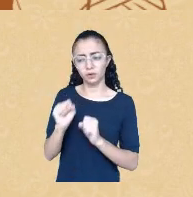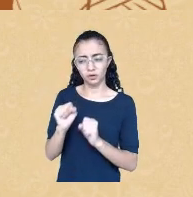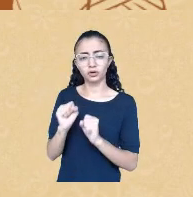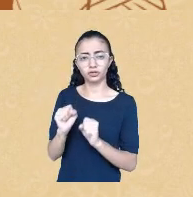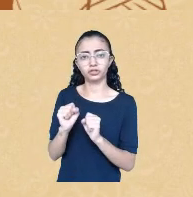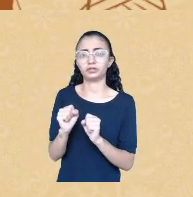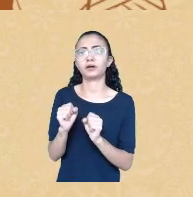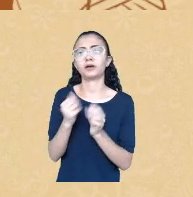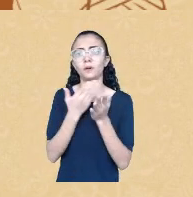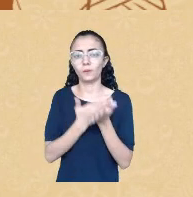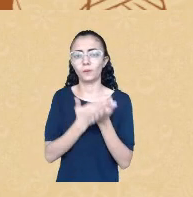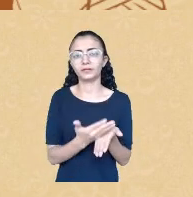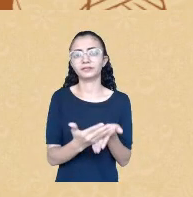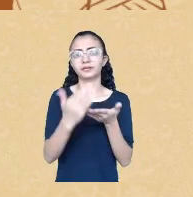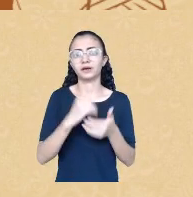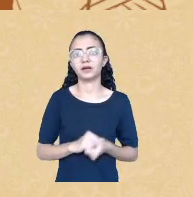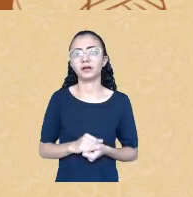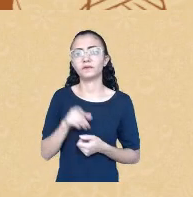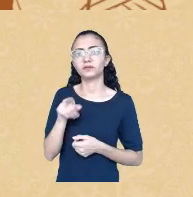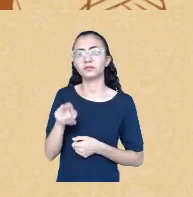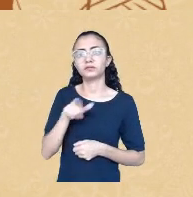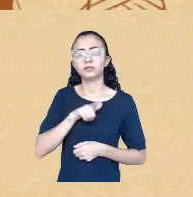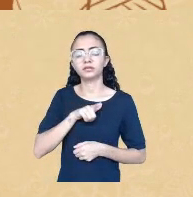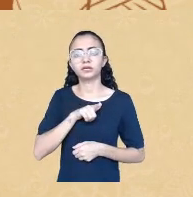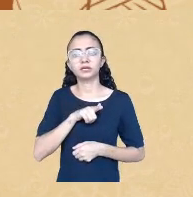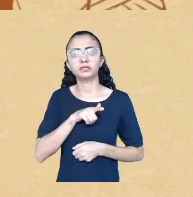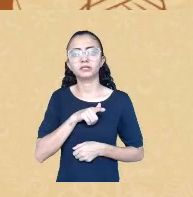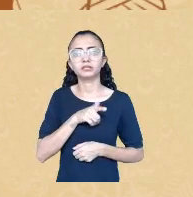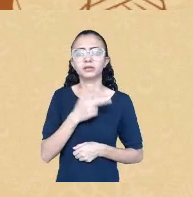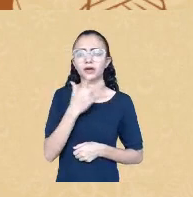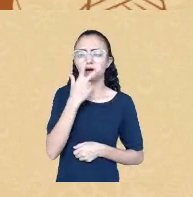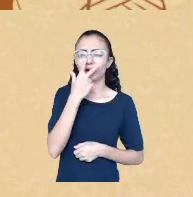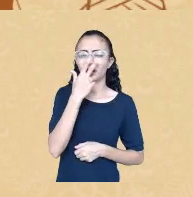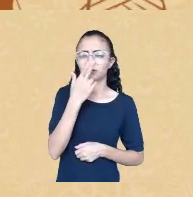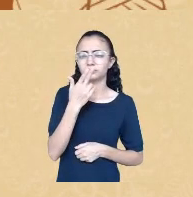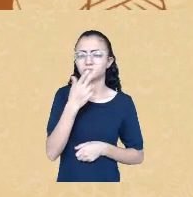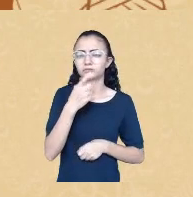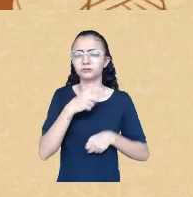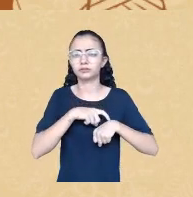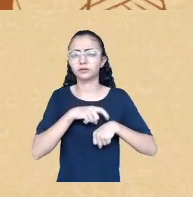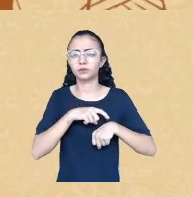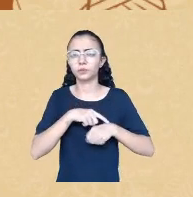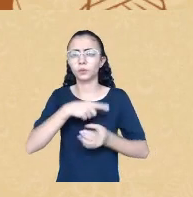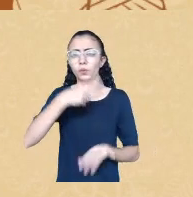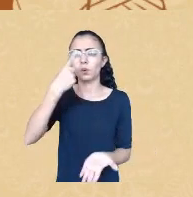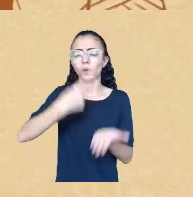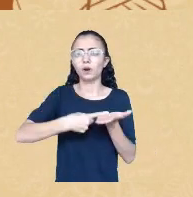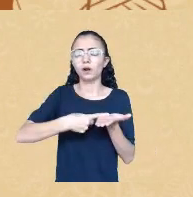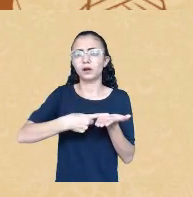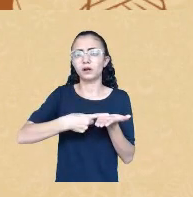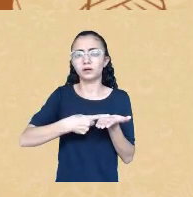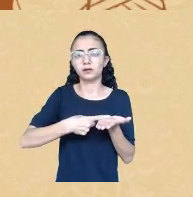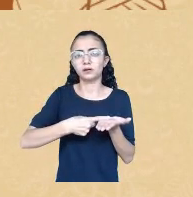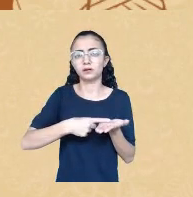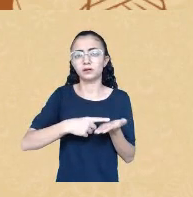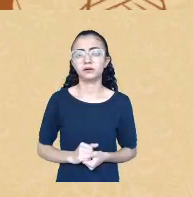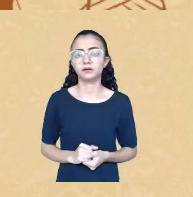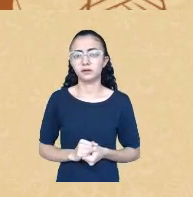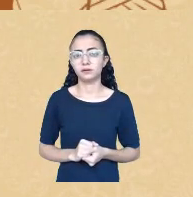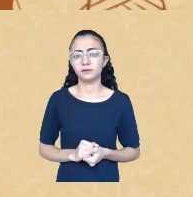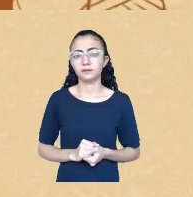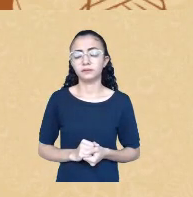e você tem, acho que, um tempo que foi combinado para a sua fala e